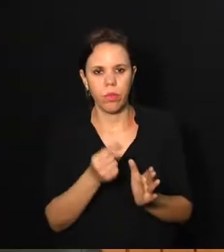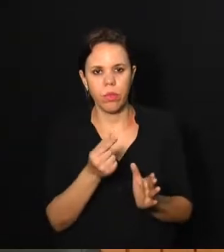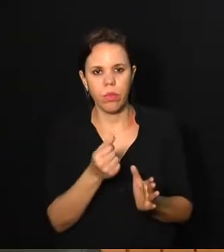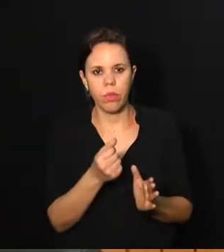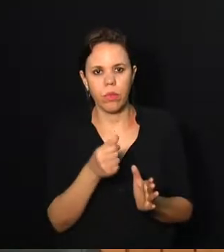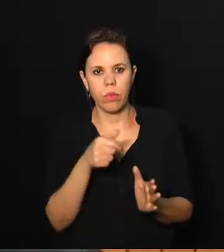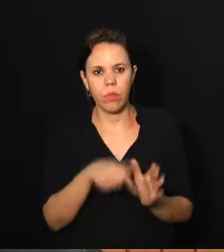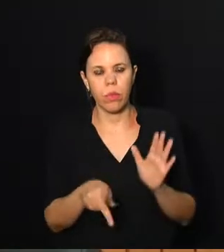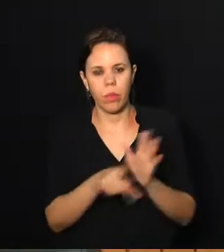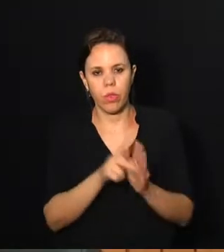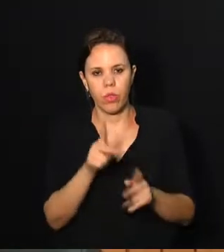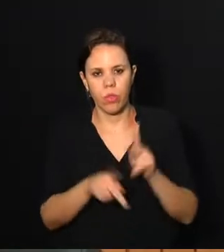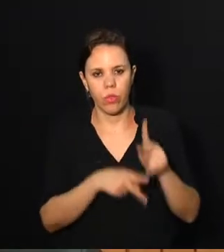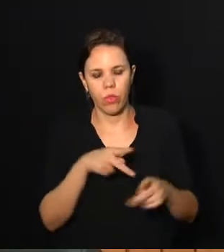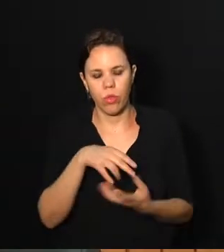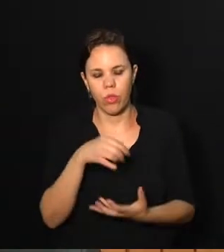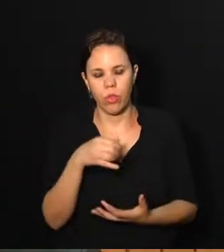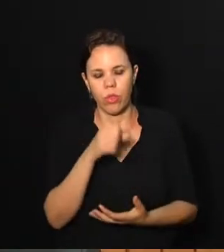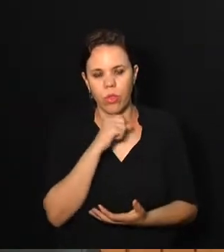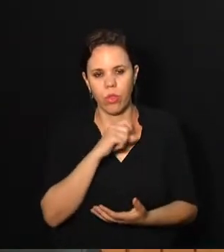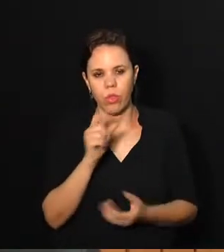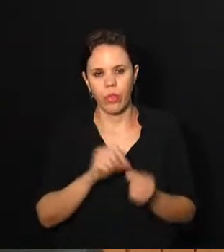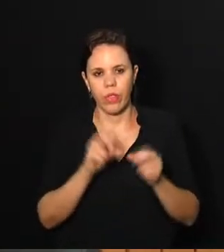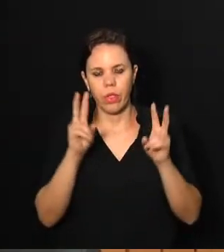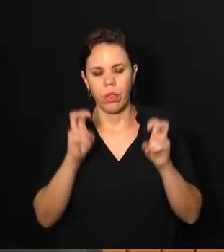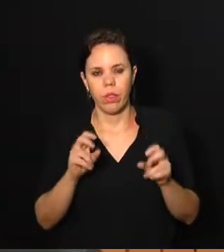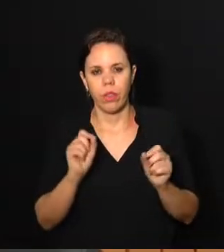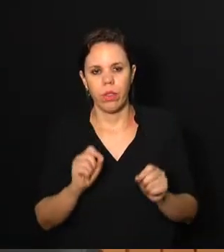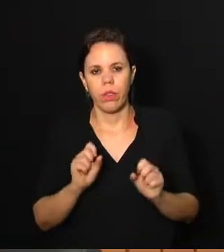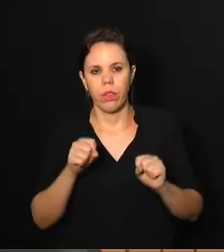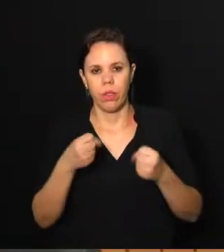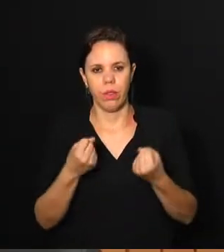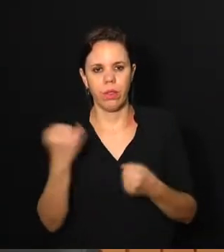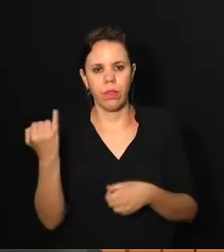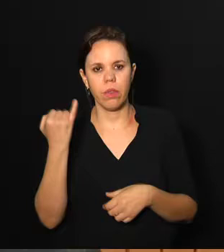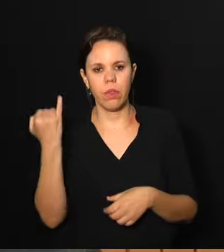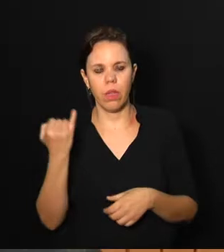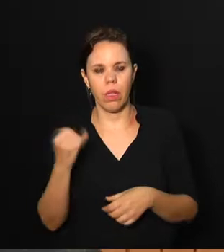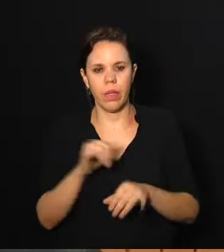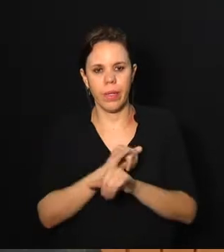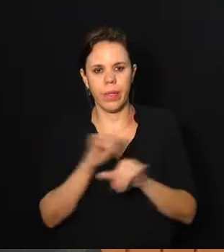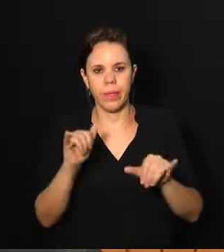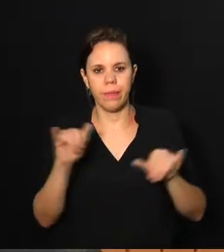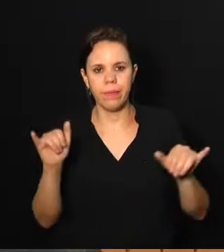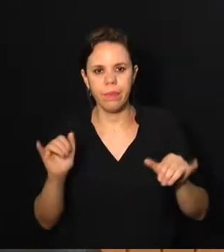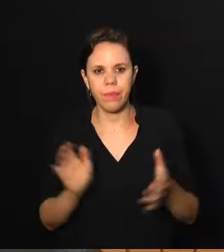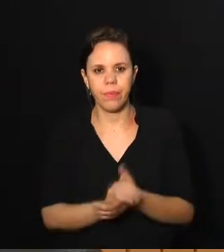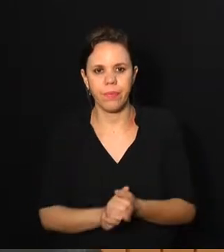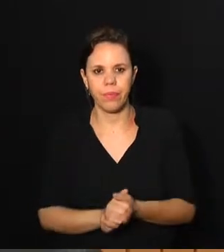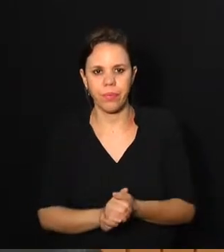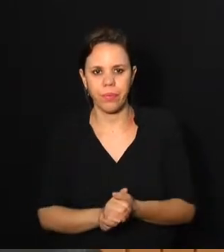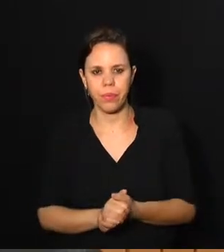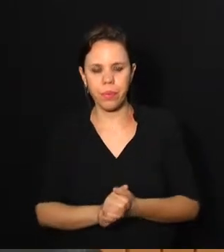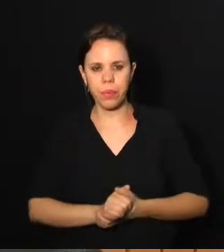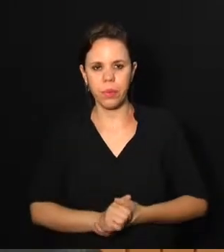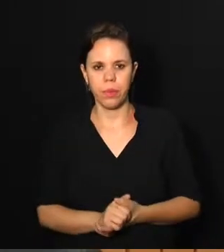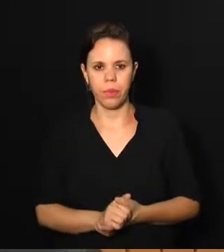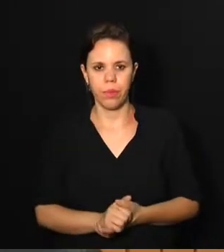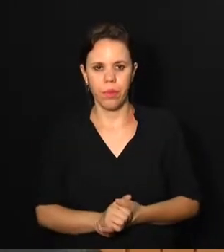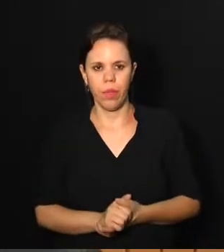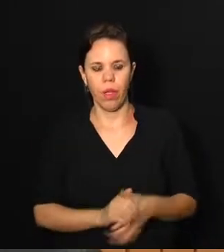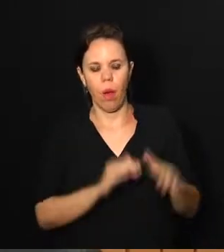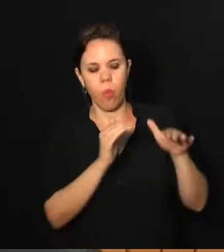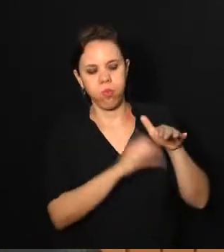Municipal da Pessoa Idosa. E aí faço um parênteses aqui para reforçar a importância de divulgar o Fundo Municipal da Pessoa